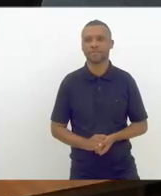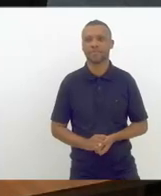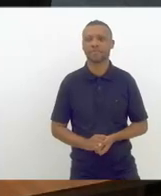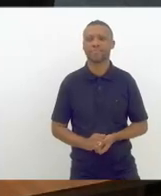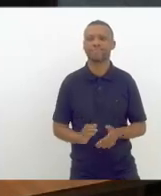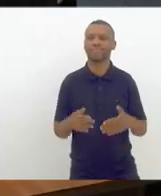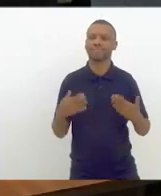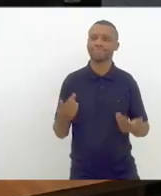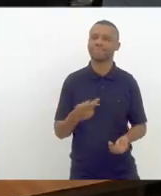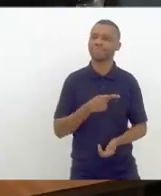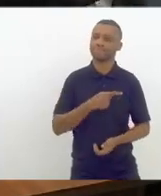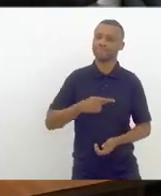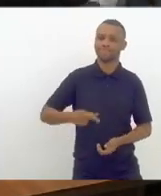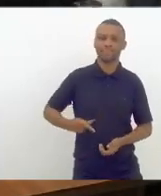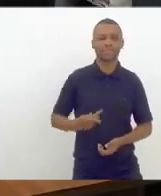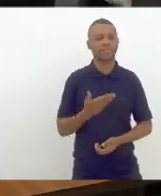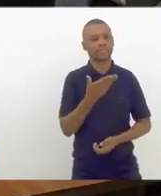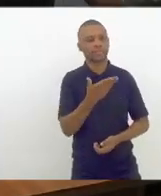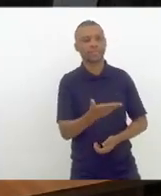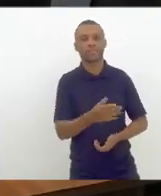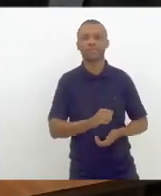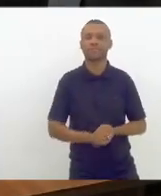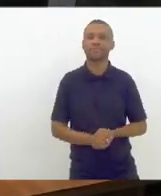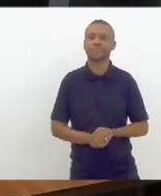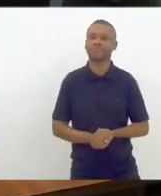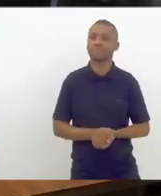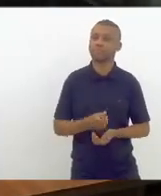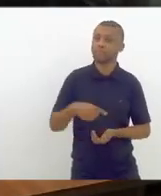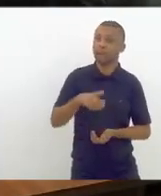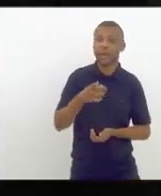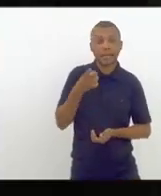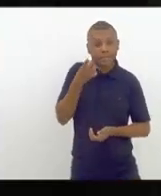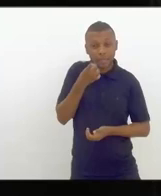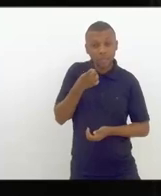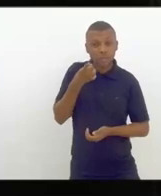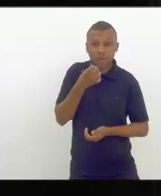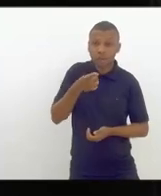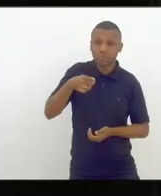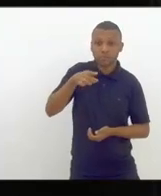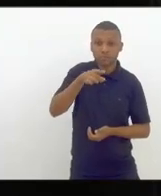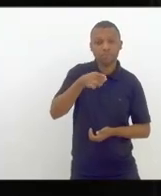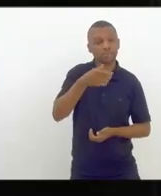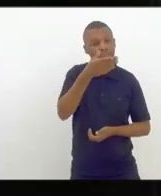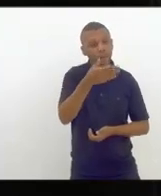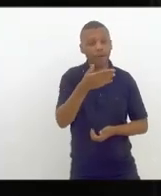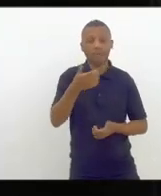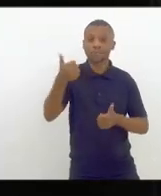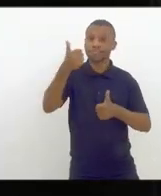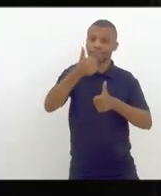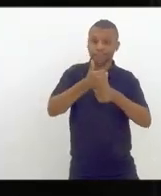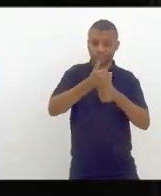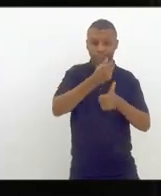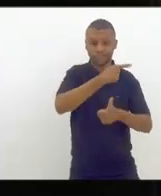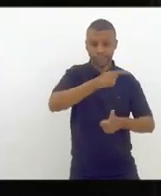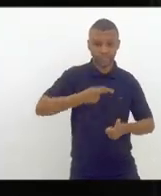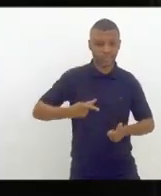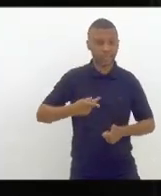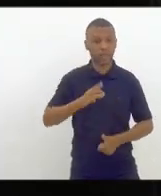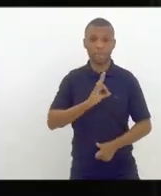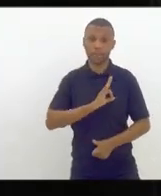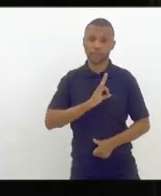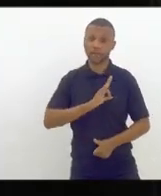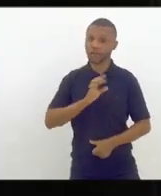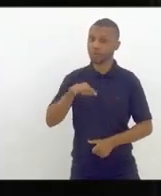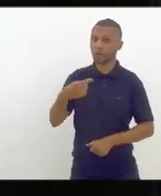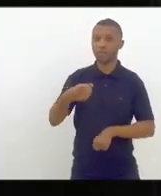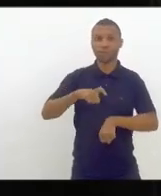Senhora presidenta, senhoras e senhores deputados, senhora presidenta Marta Rocha, que no próximo